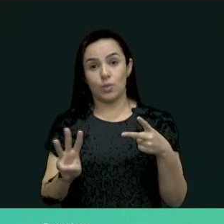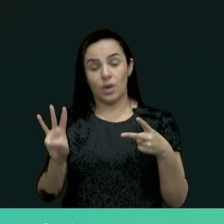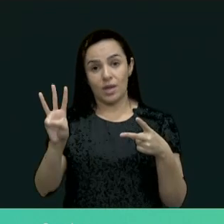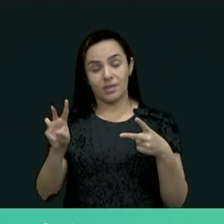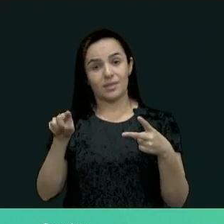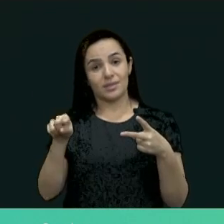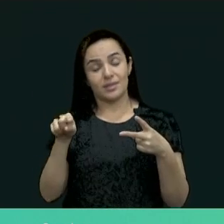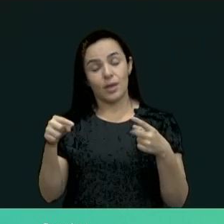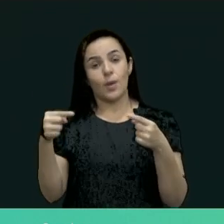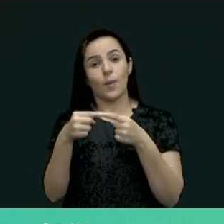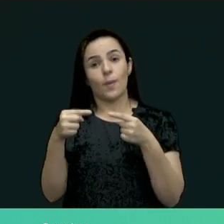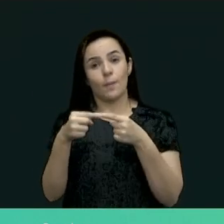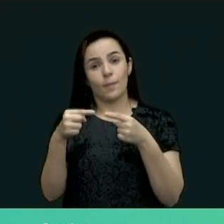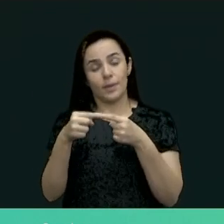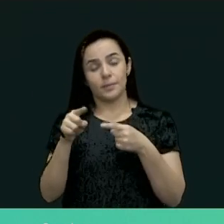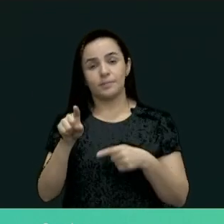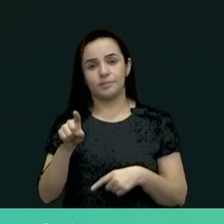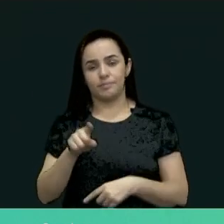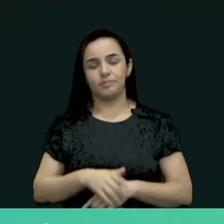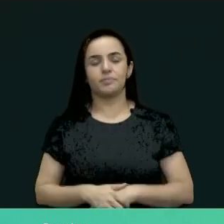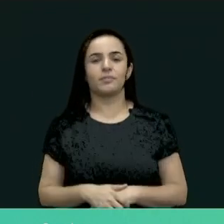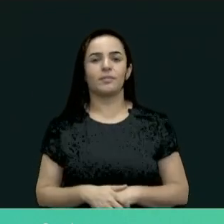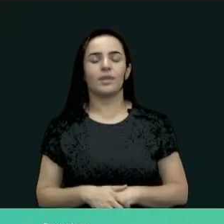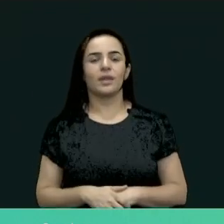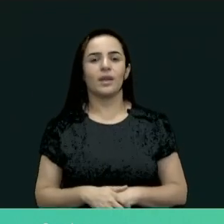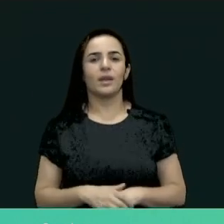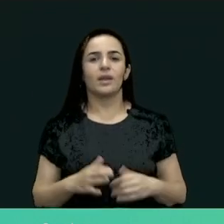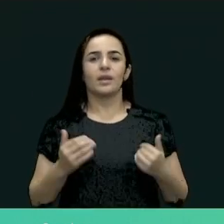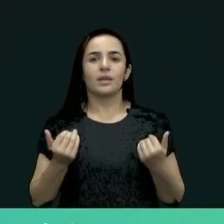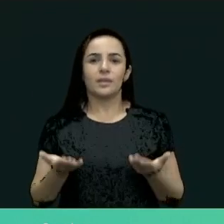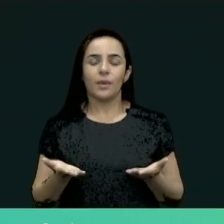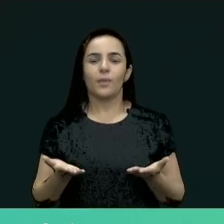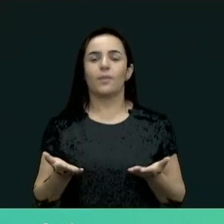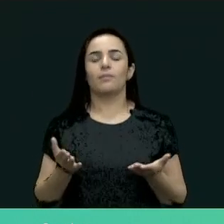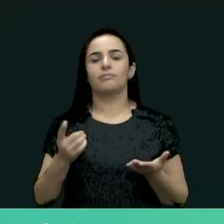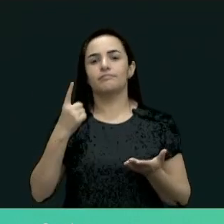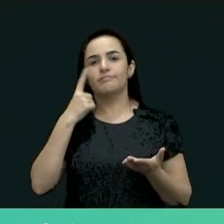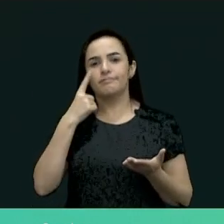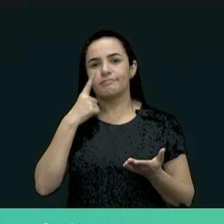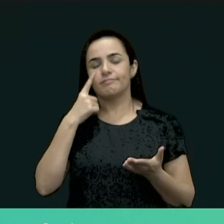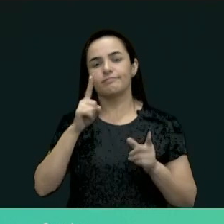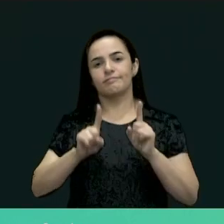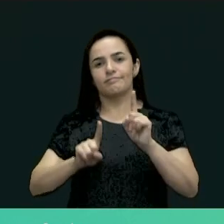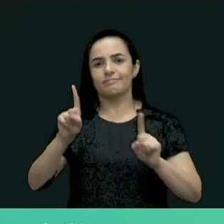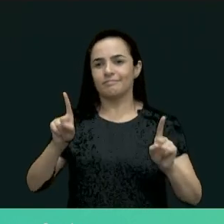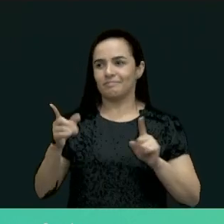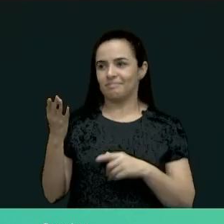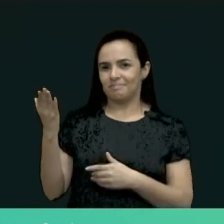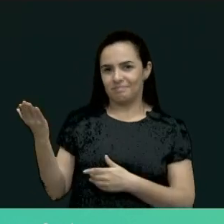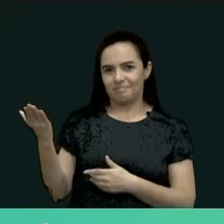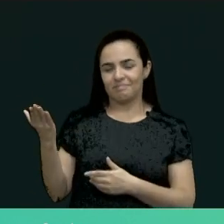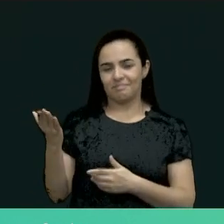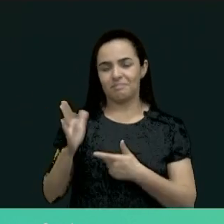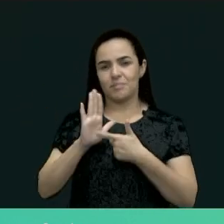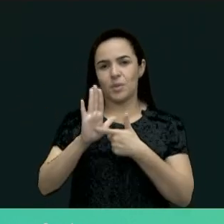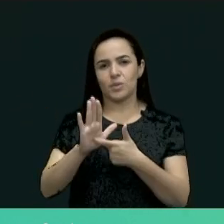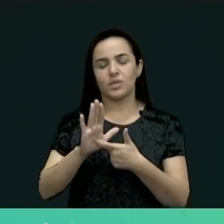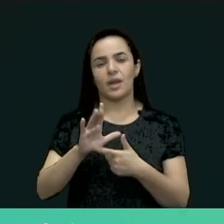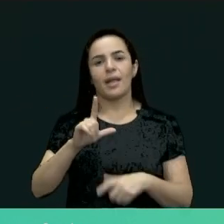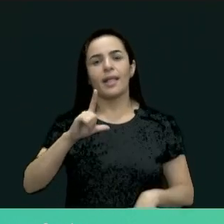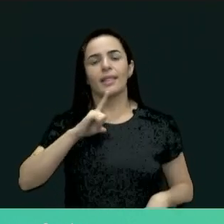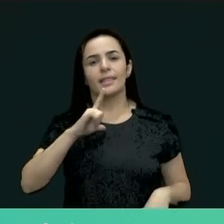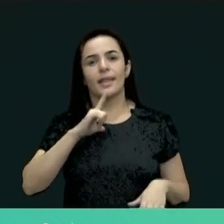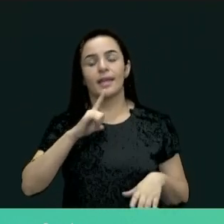nós estamos falando de offshore. Independente da qualidade de instalação, a liderança global é